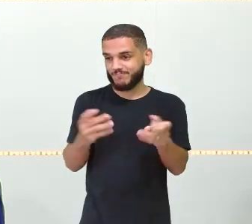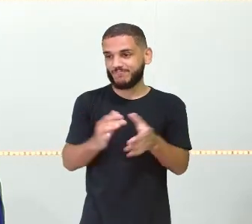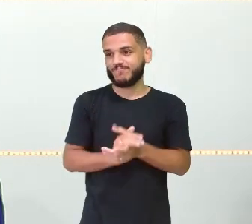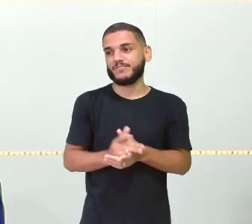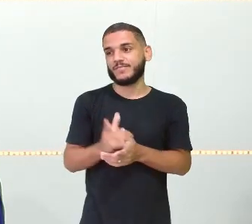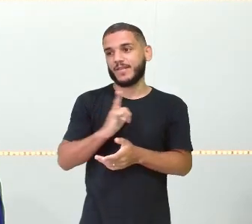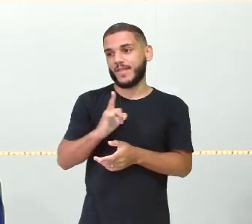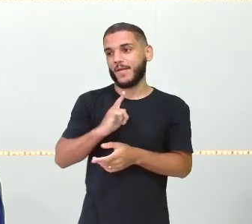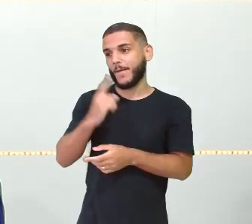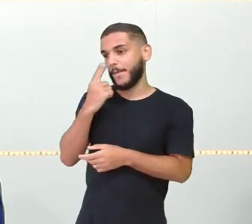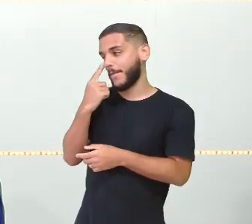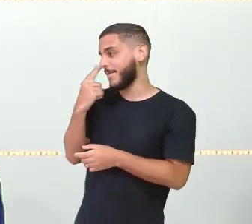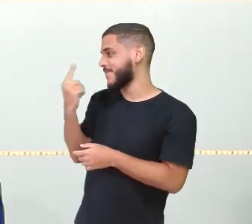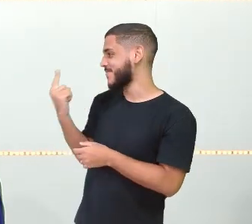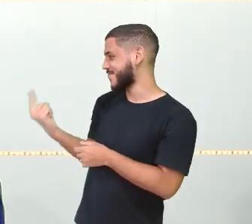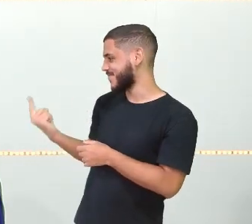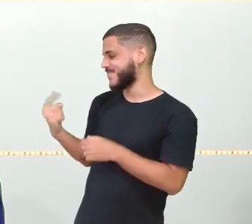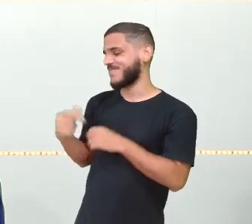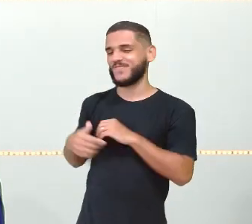aqui nessa folhinha branca.